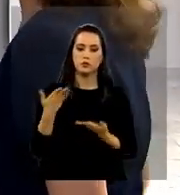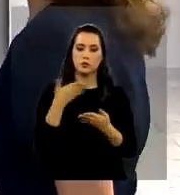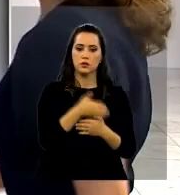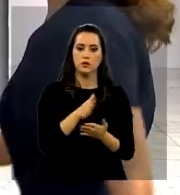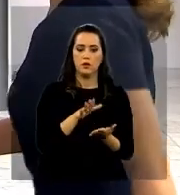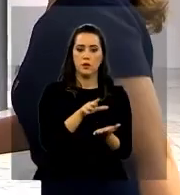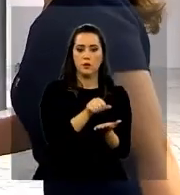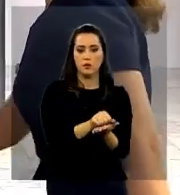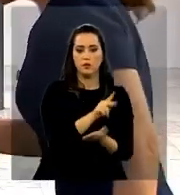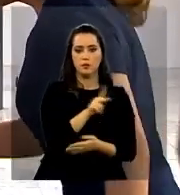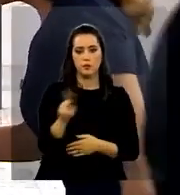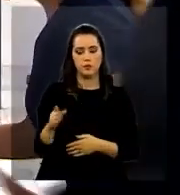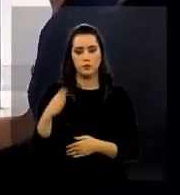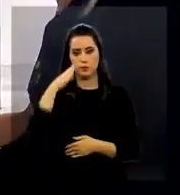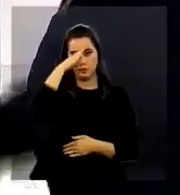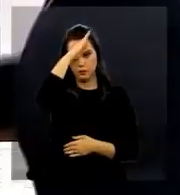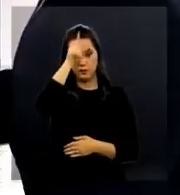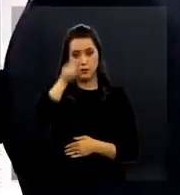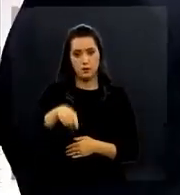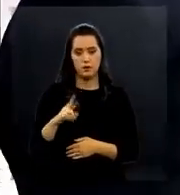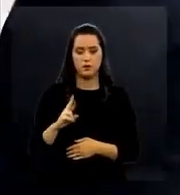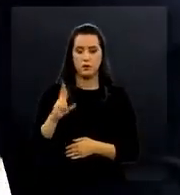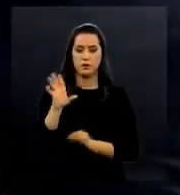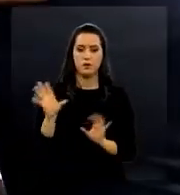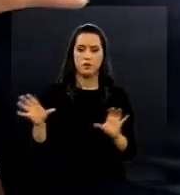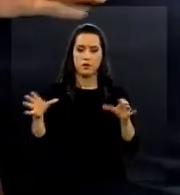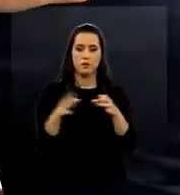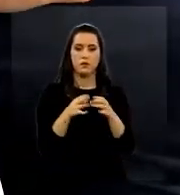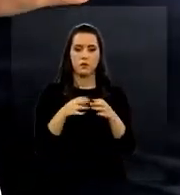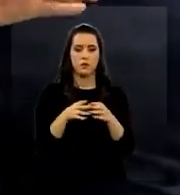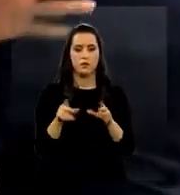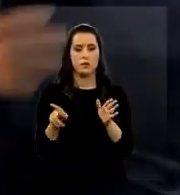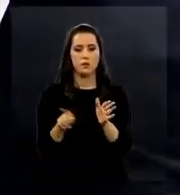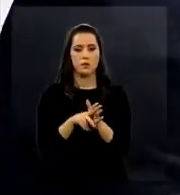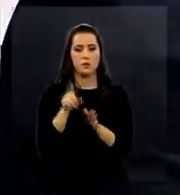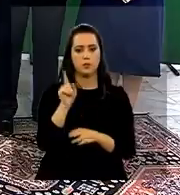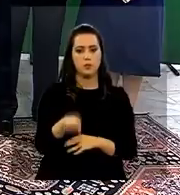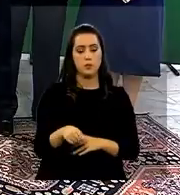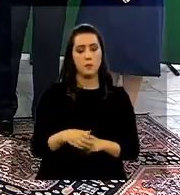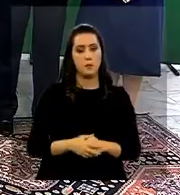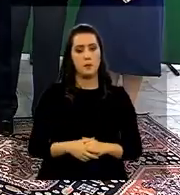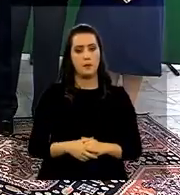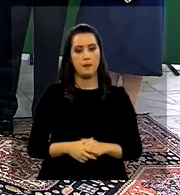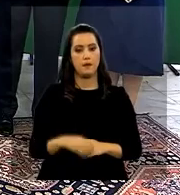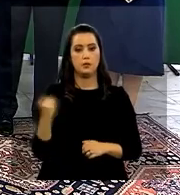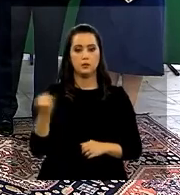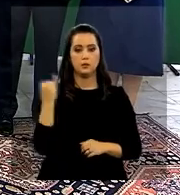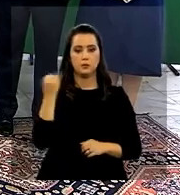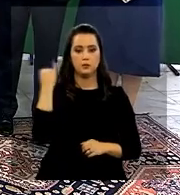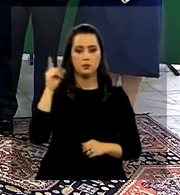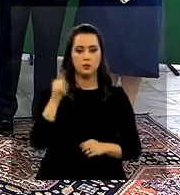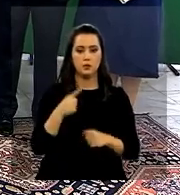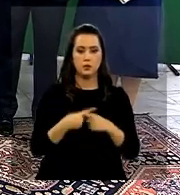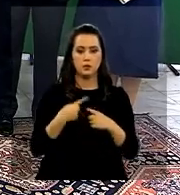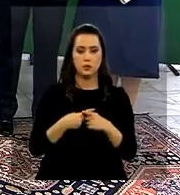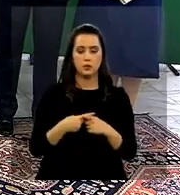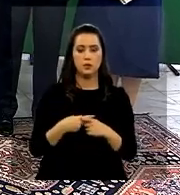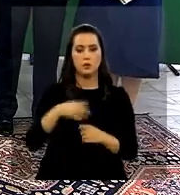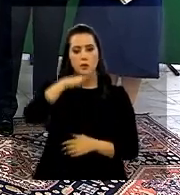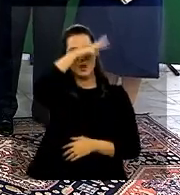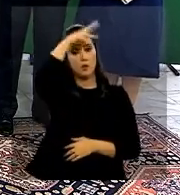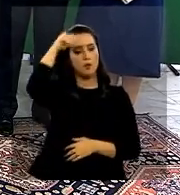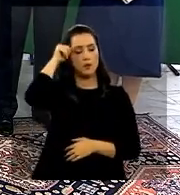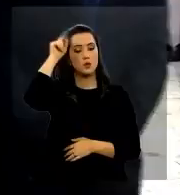Bolsonaro, representando esta organização relevante, já que a Amazônia